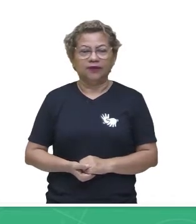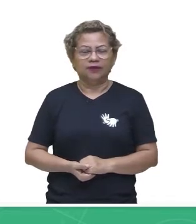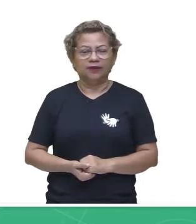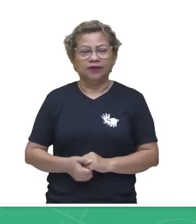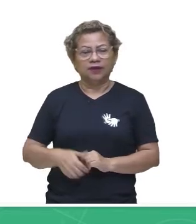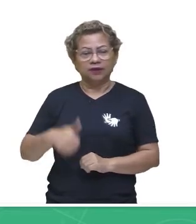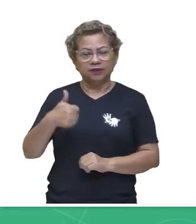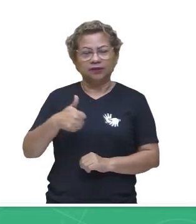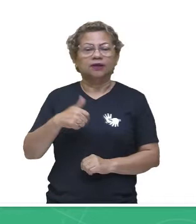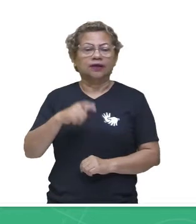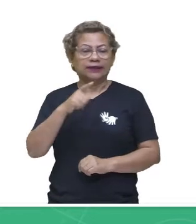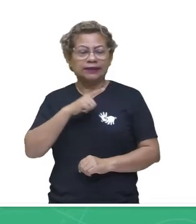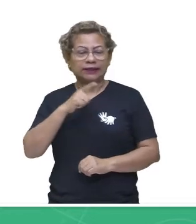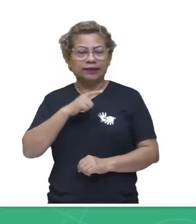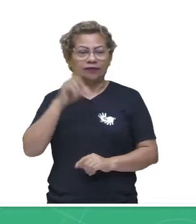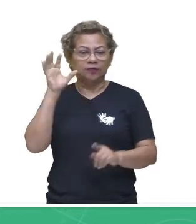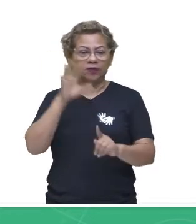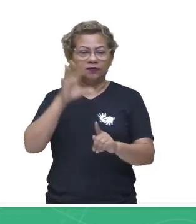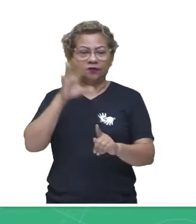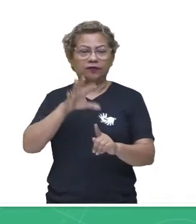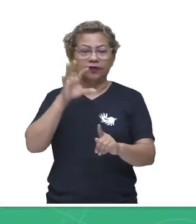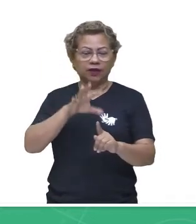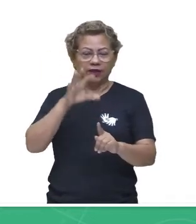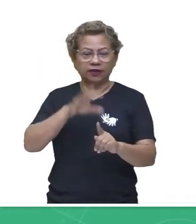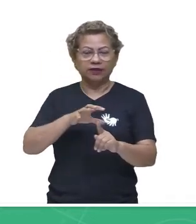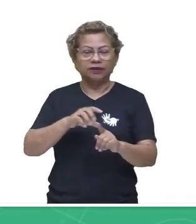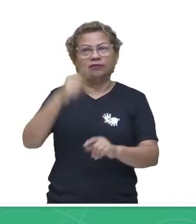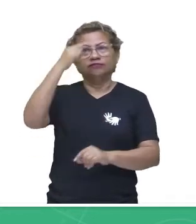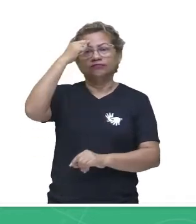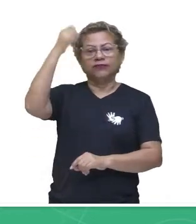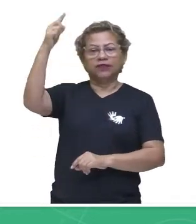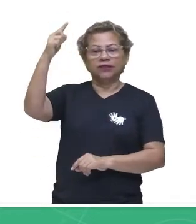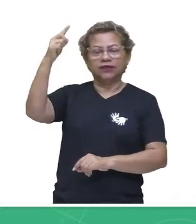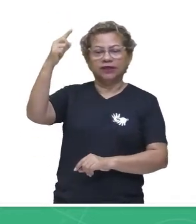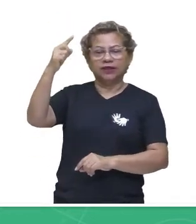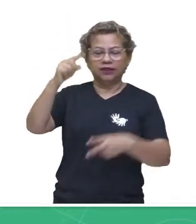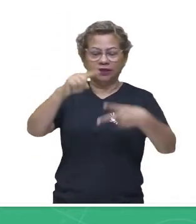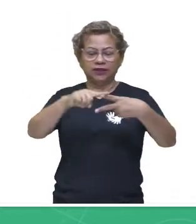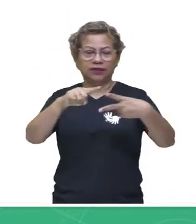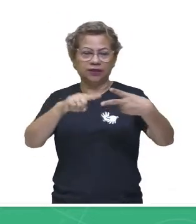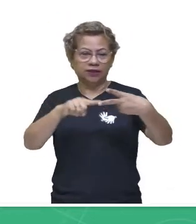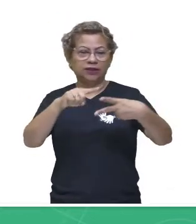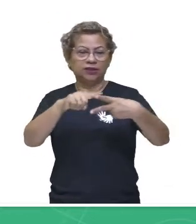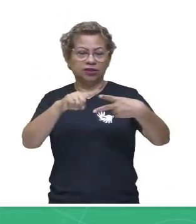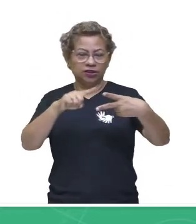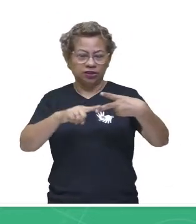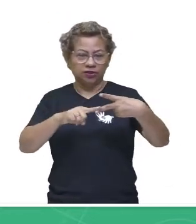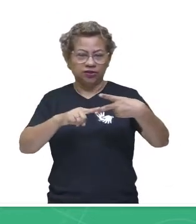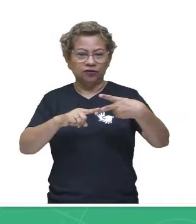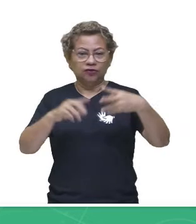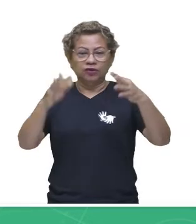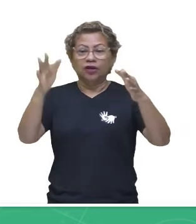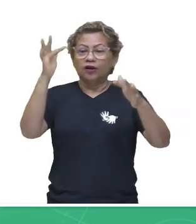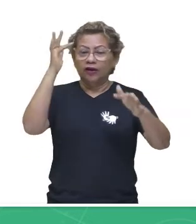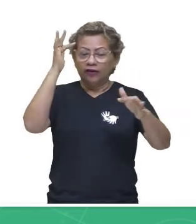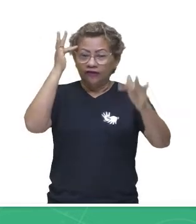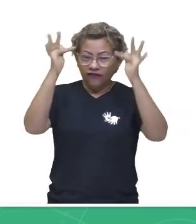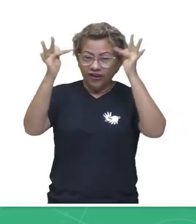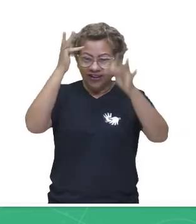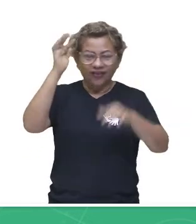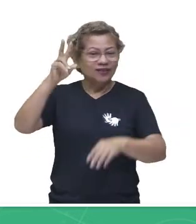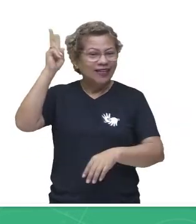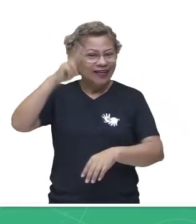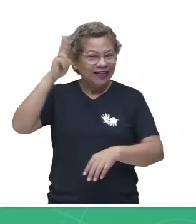como principal influência as ideias dos filósofos gregos, Platão e Aristóteles. Também é verdade, vocês se lembram lá na